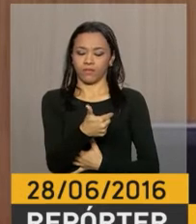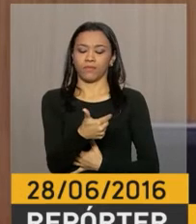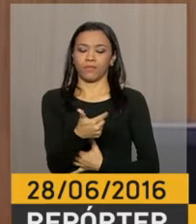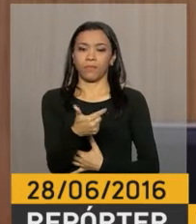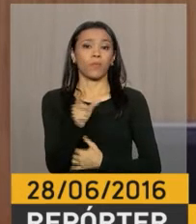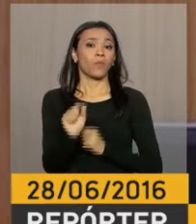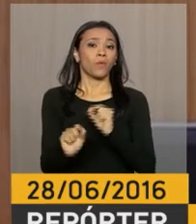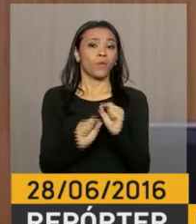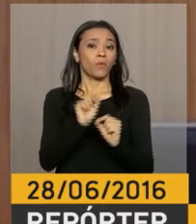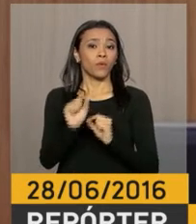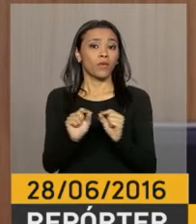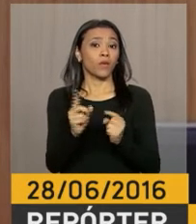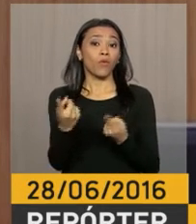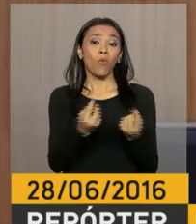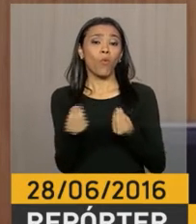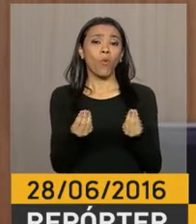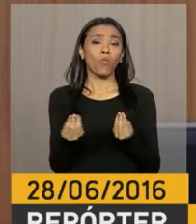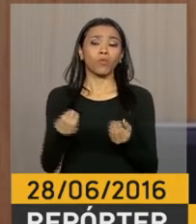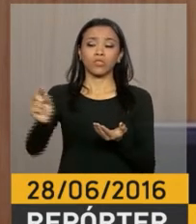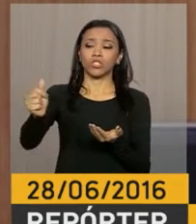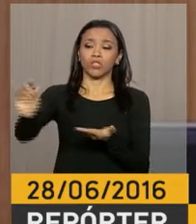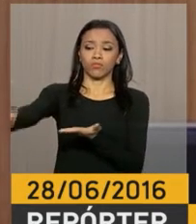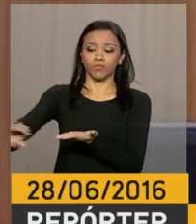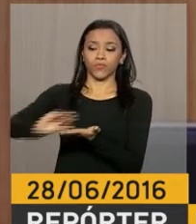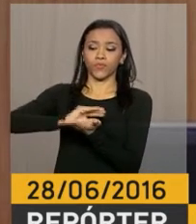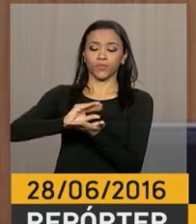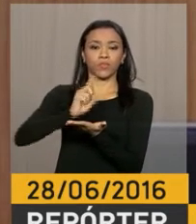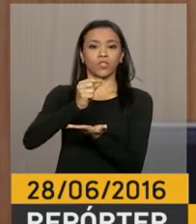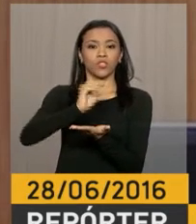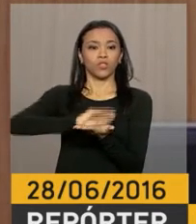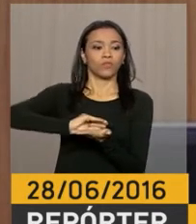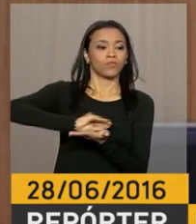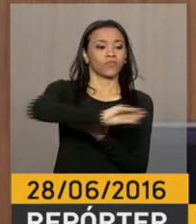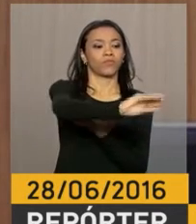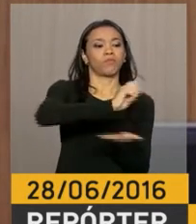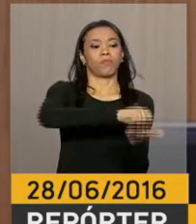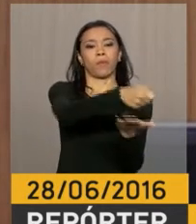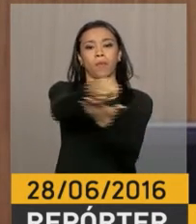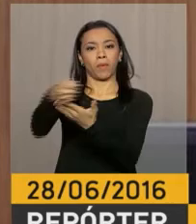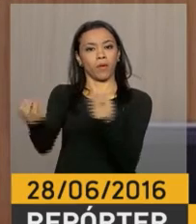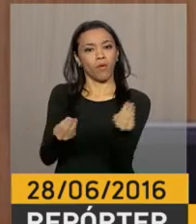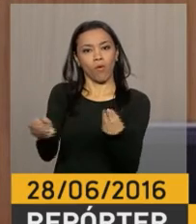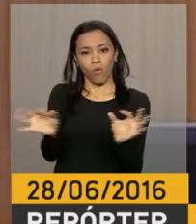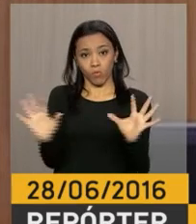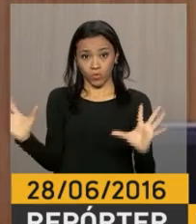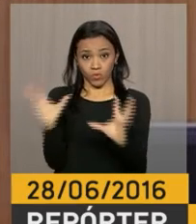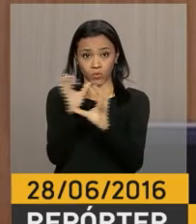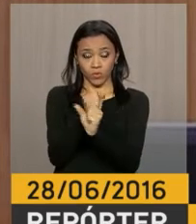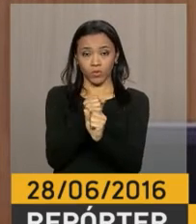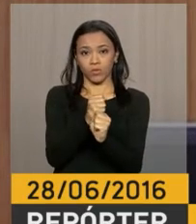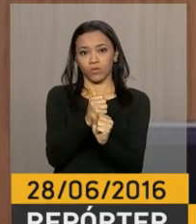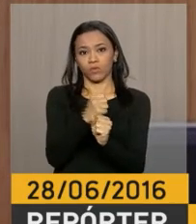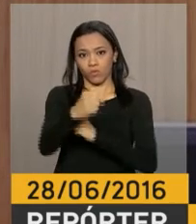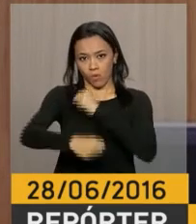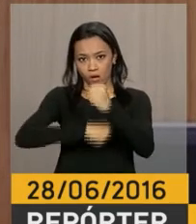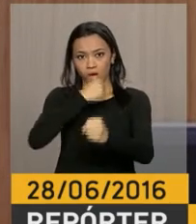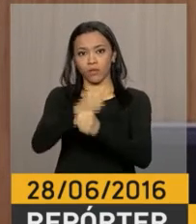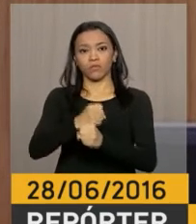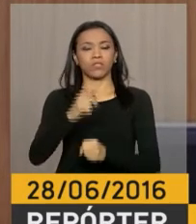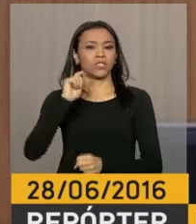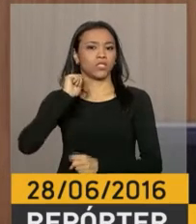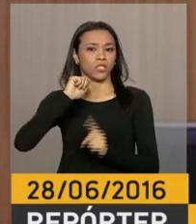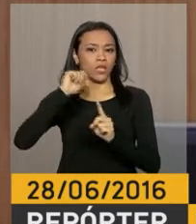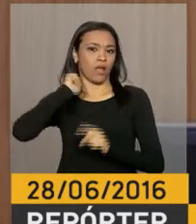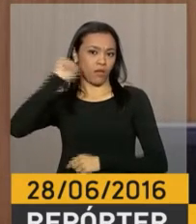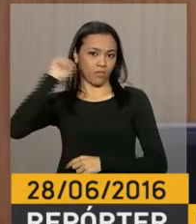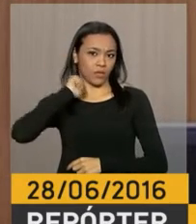o comportamento das receitas e despesas no acumulado do ano até o mês de referência, que é abril de 16, né, em que nós